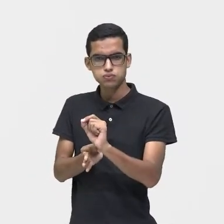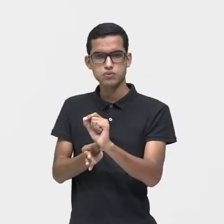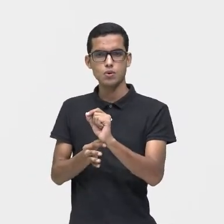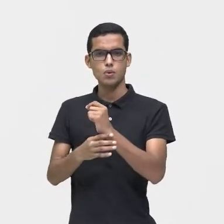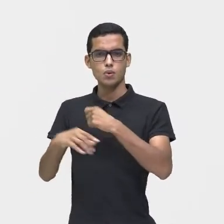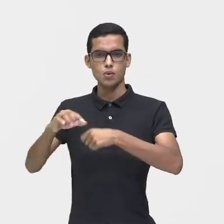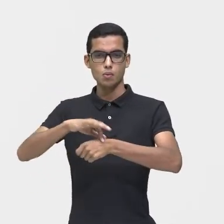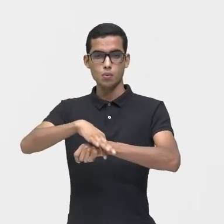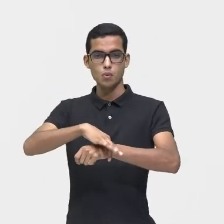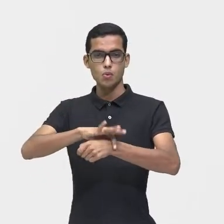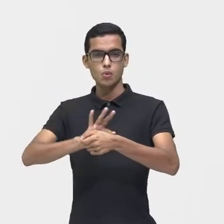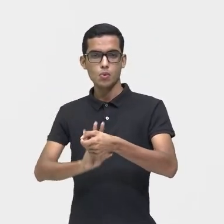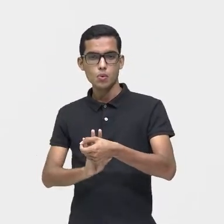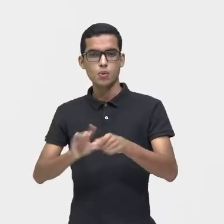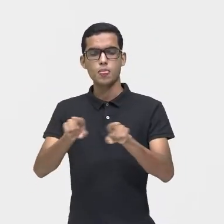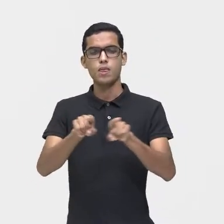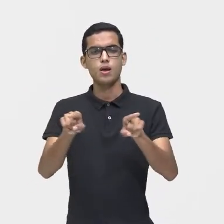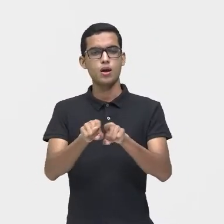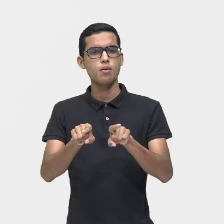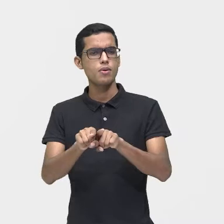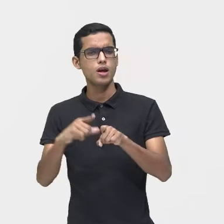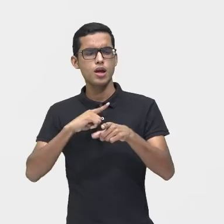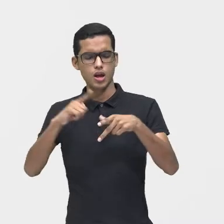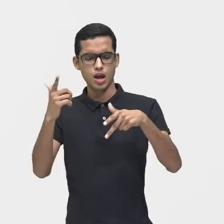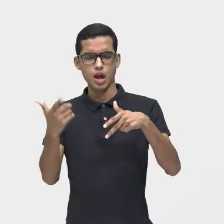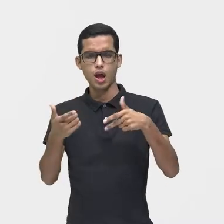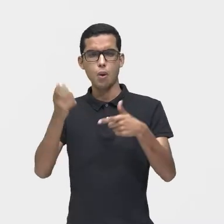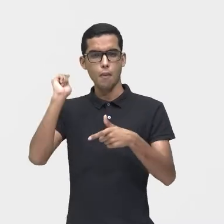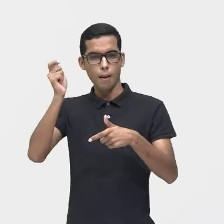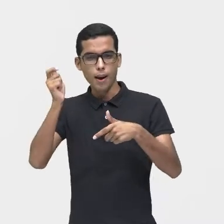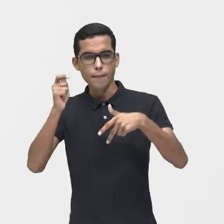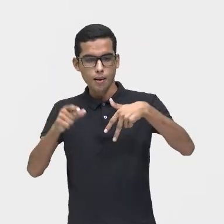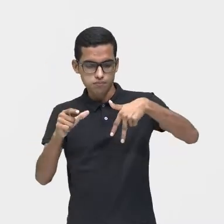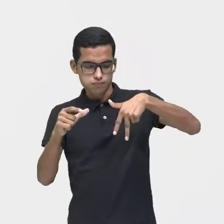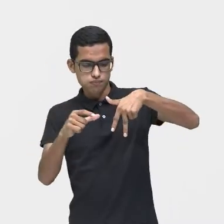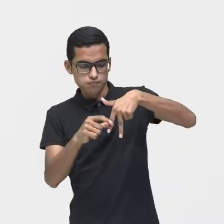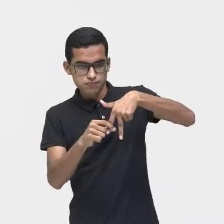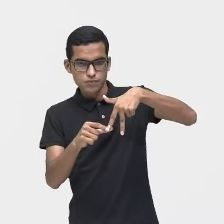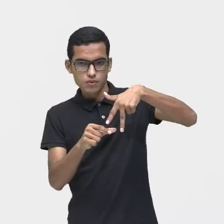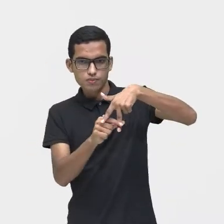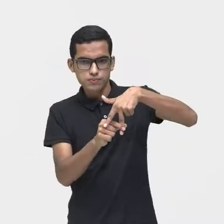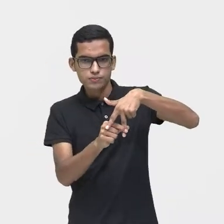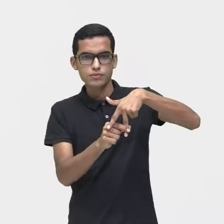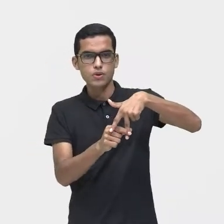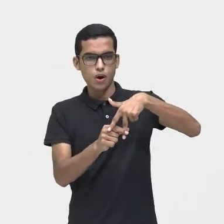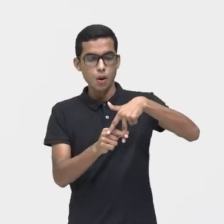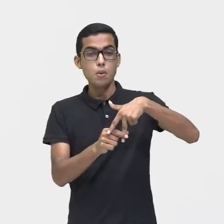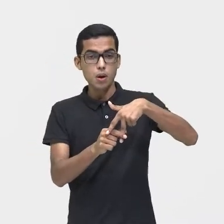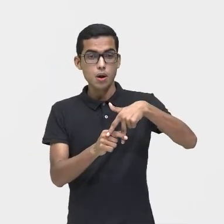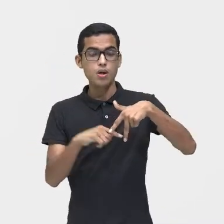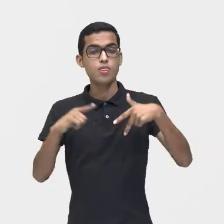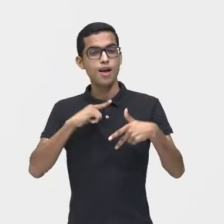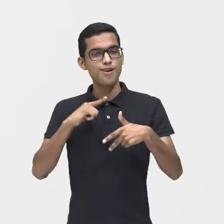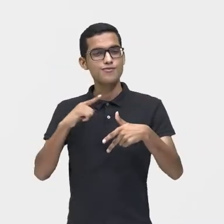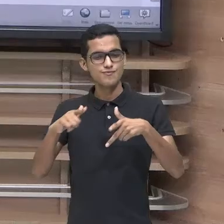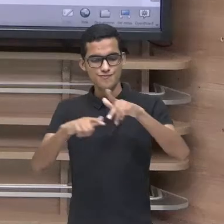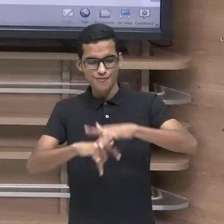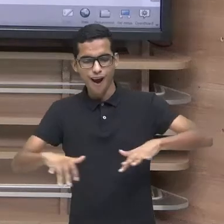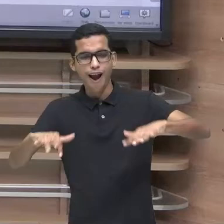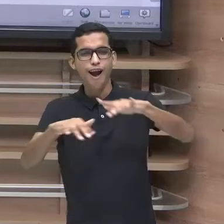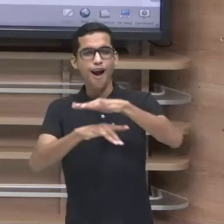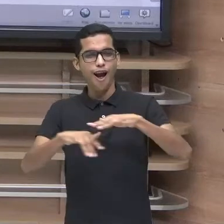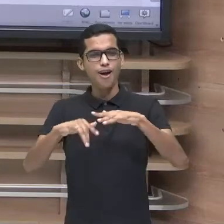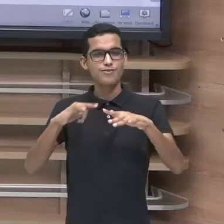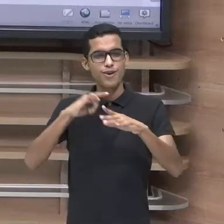chocalhos amarrados nos tornozelos. Então, olha aí, a gente tem mais uma dança ritualística, né? Ela tem esse